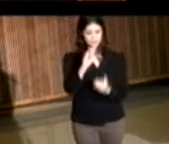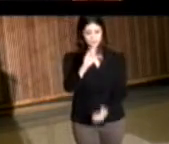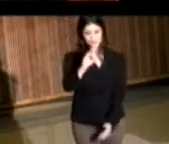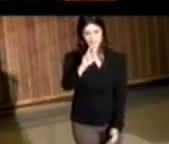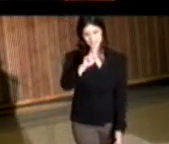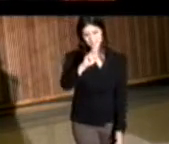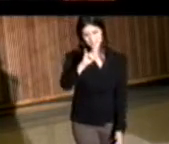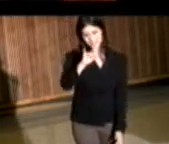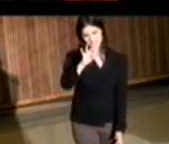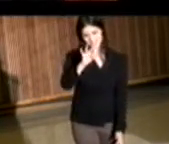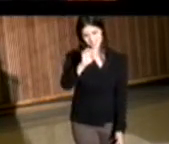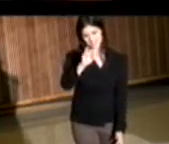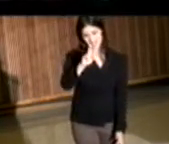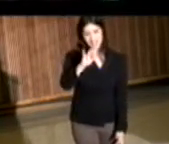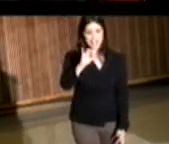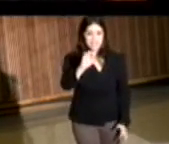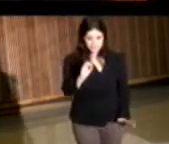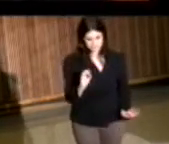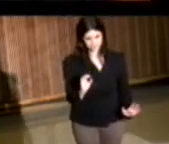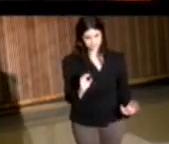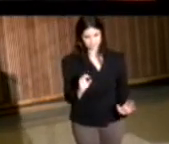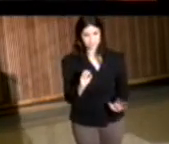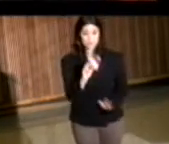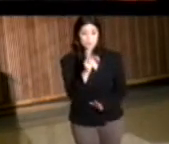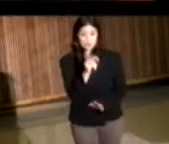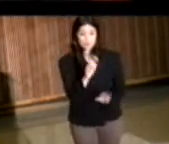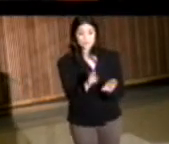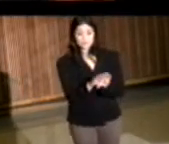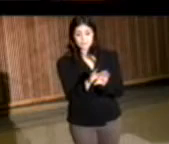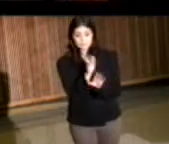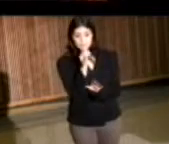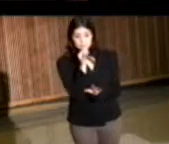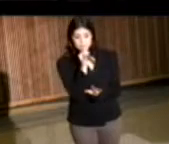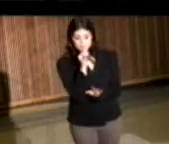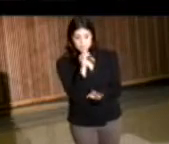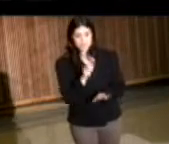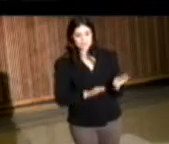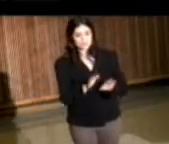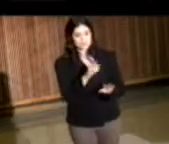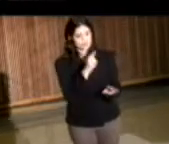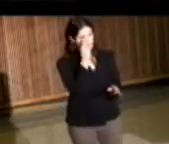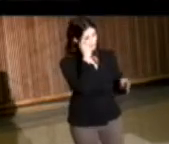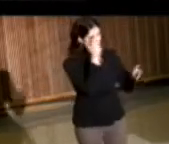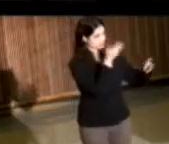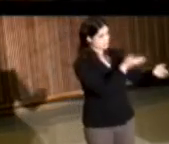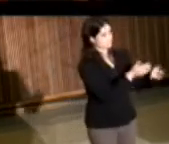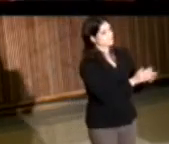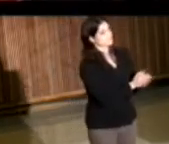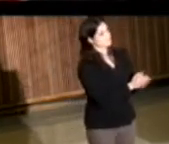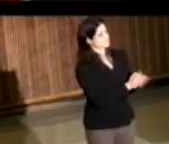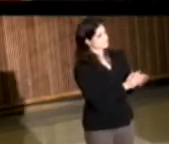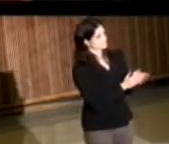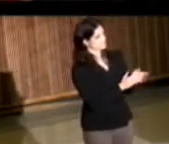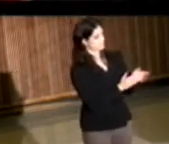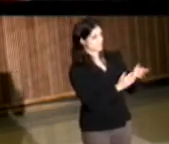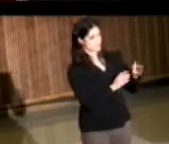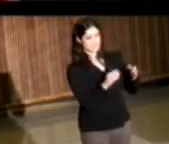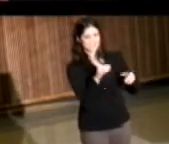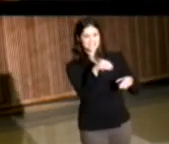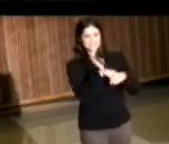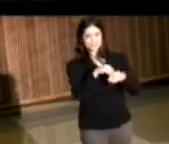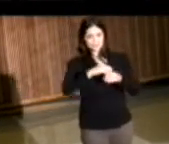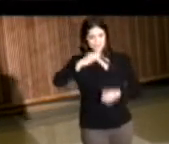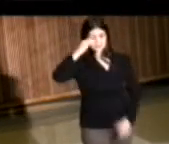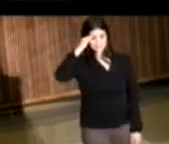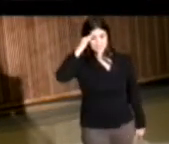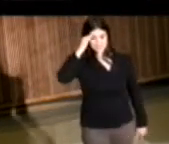ou o menor num sentido hierárquico. Então eu vou dizer, não, ele é maior porque esse aqui é capitão, esse aqui é sargento.